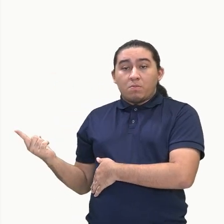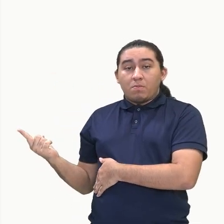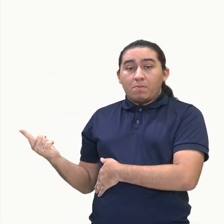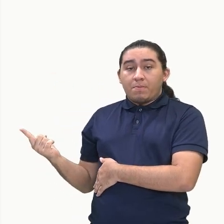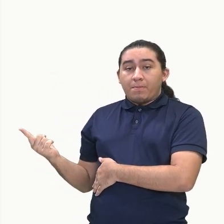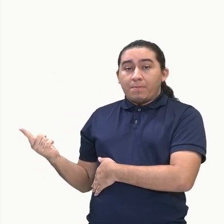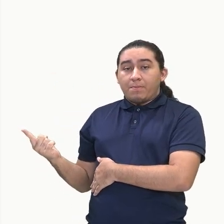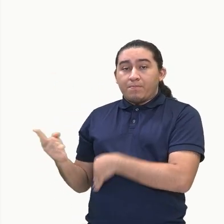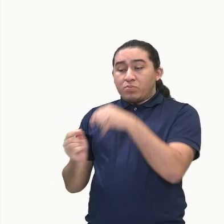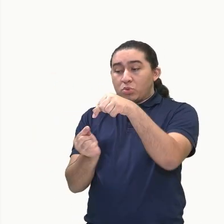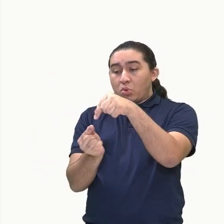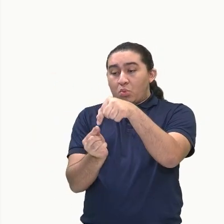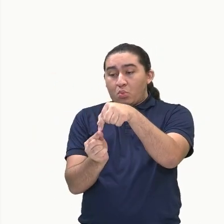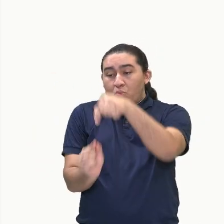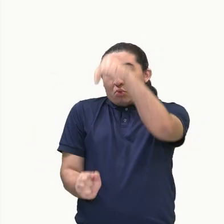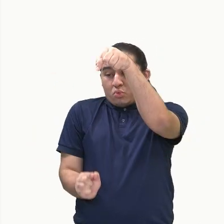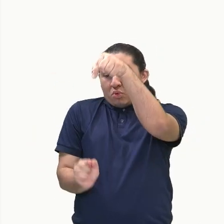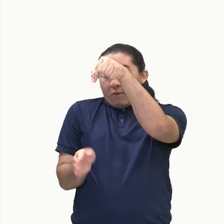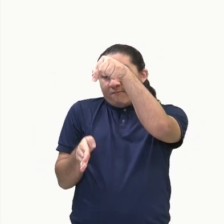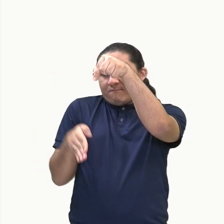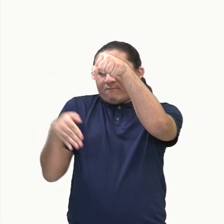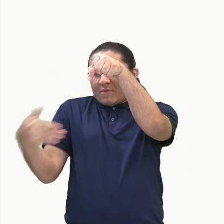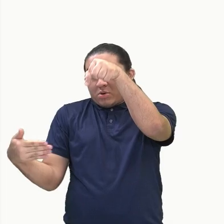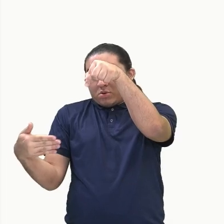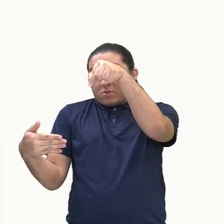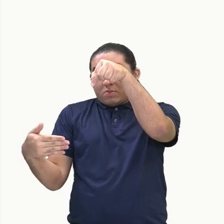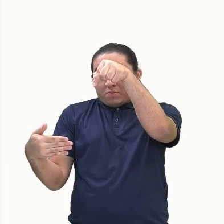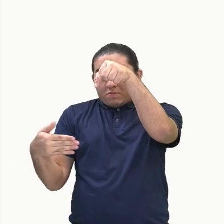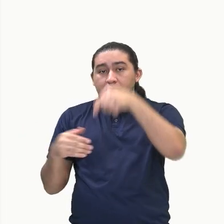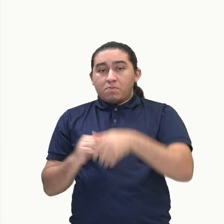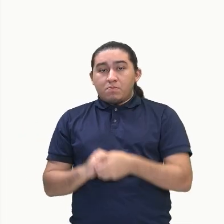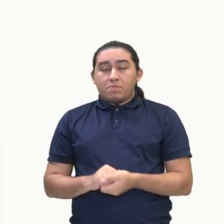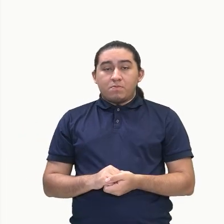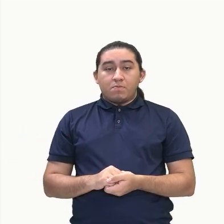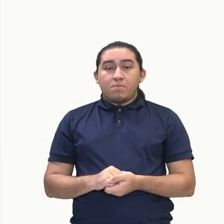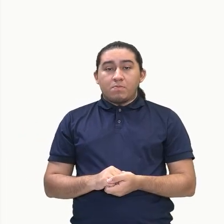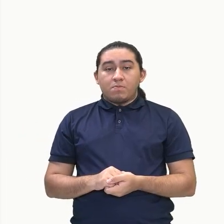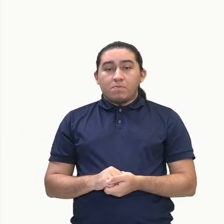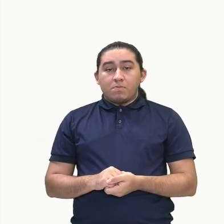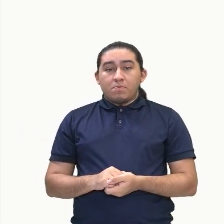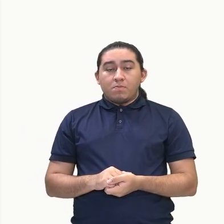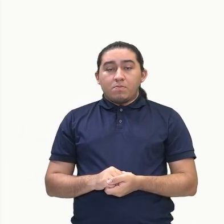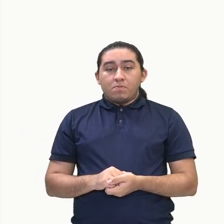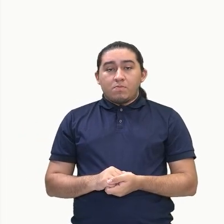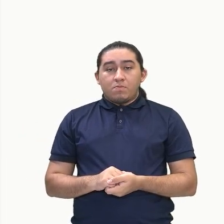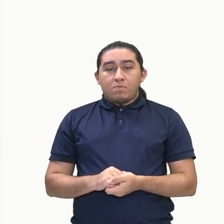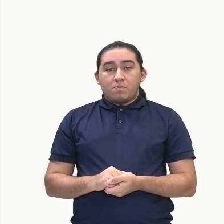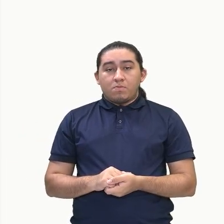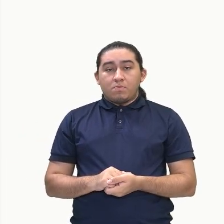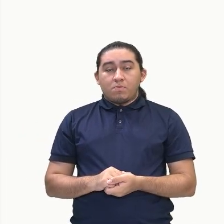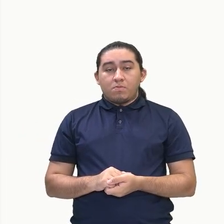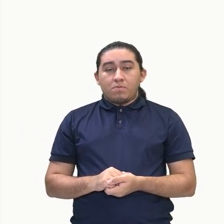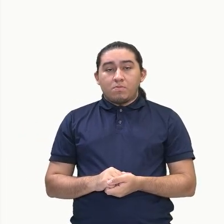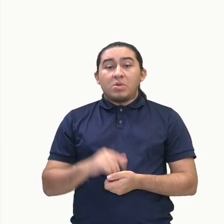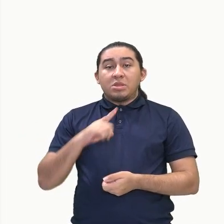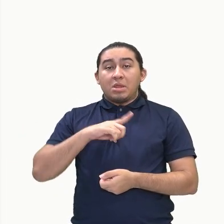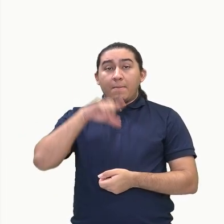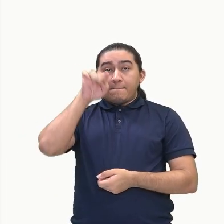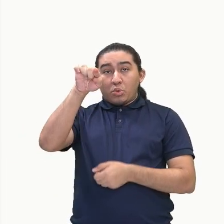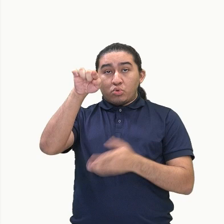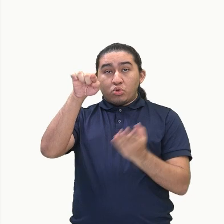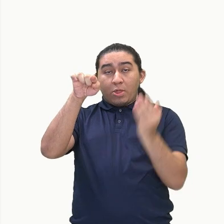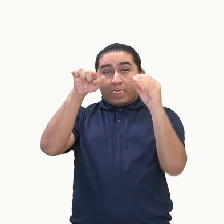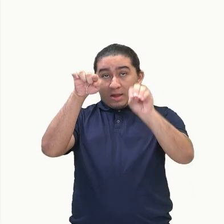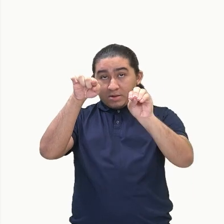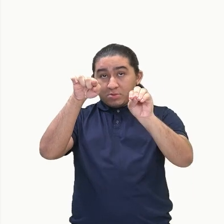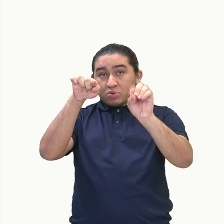reta aqui, ela já satisfaz. Por quê? Porque eu tenho 2 pontos que estão no interior do